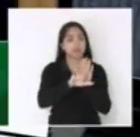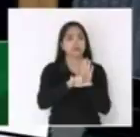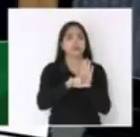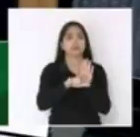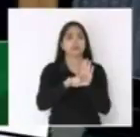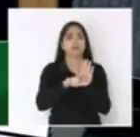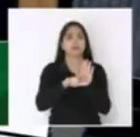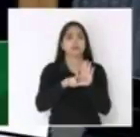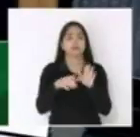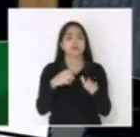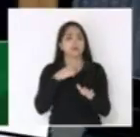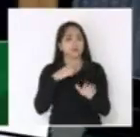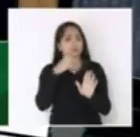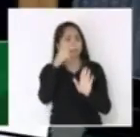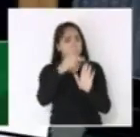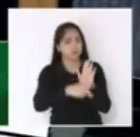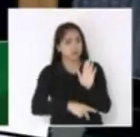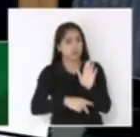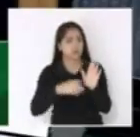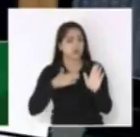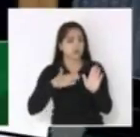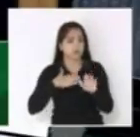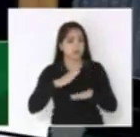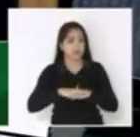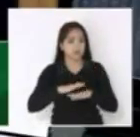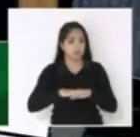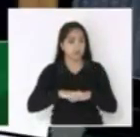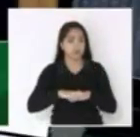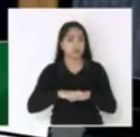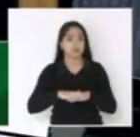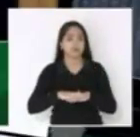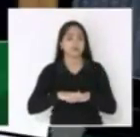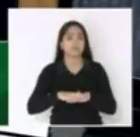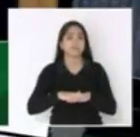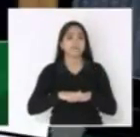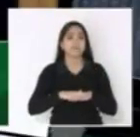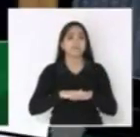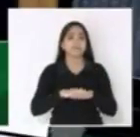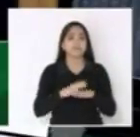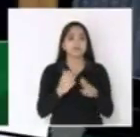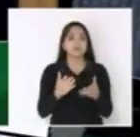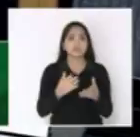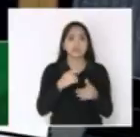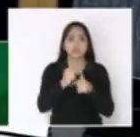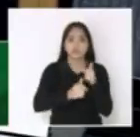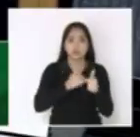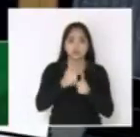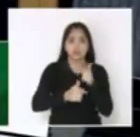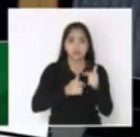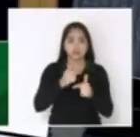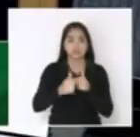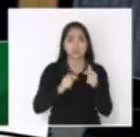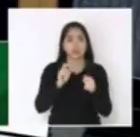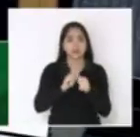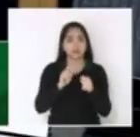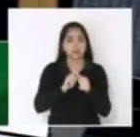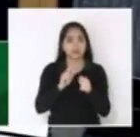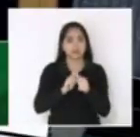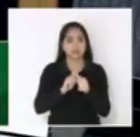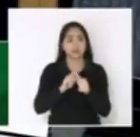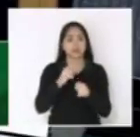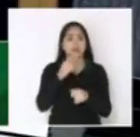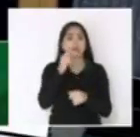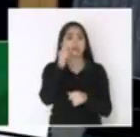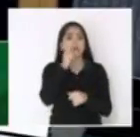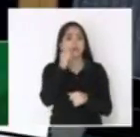Temos um projeto de lei de minha autoria que foi fruto de um trabalho feito por uma menina, segunda prenda do estado de Santa